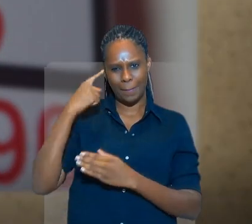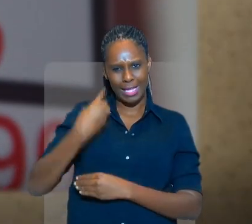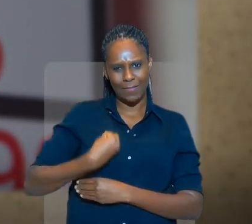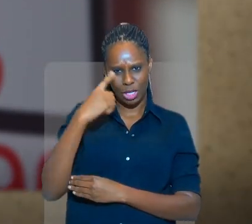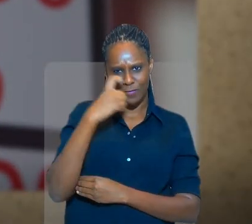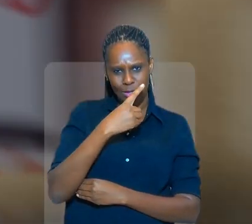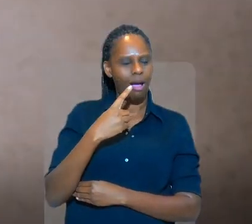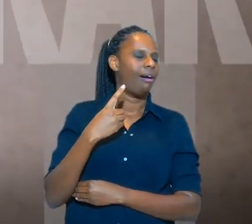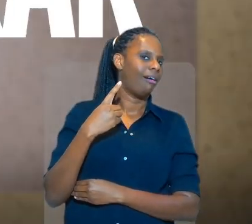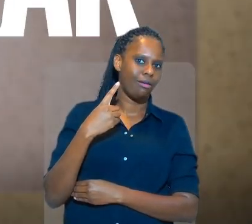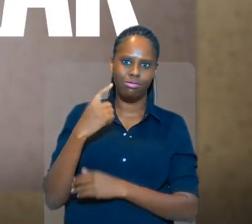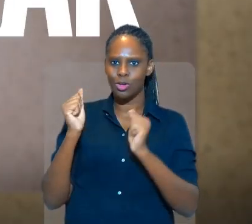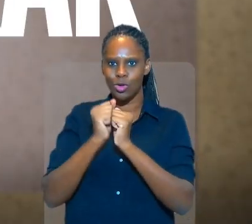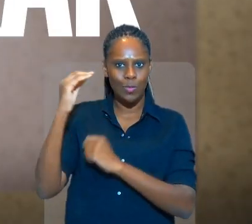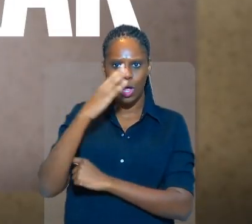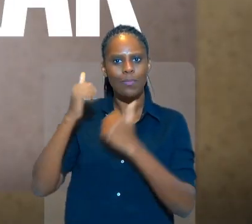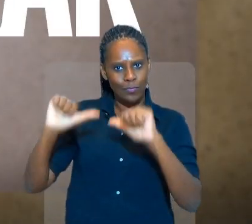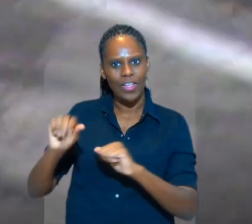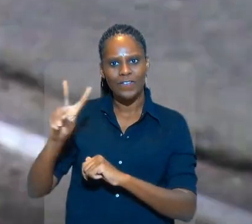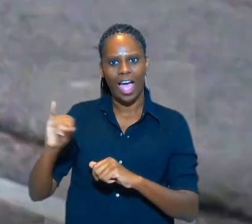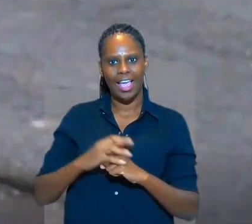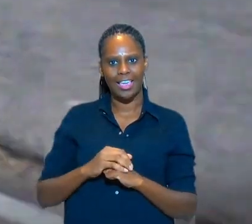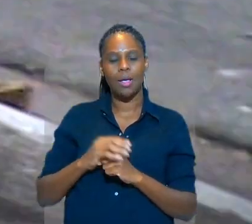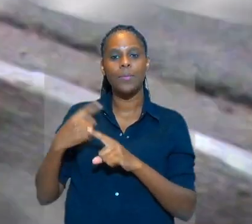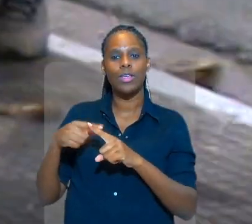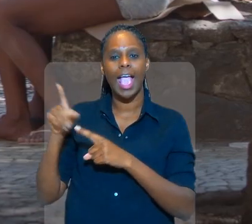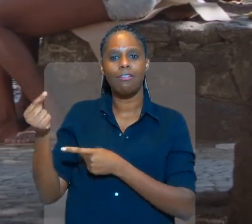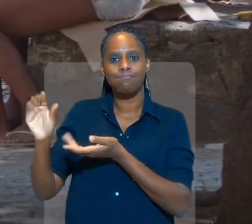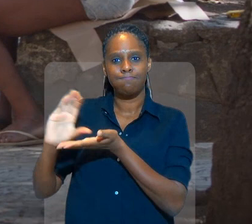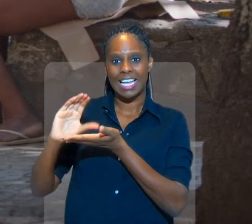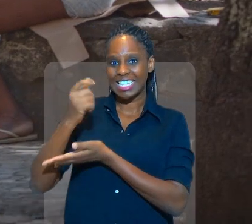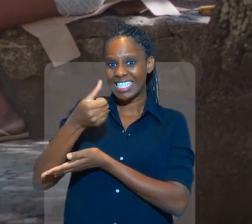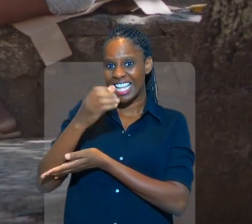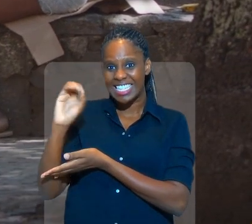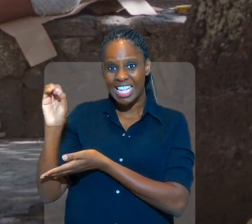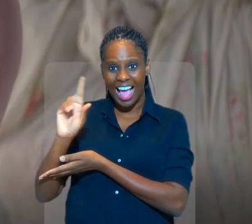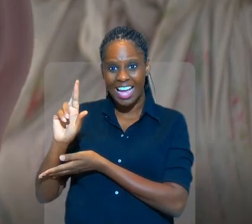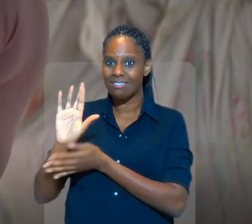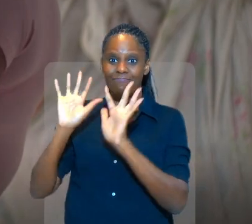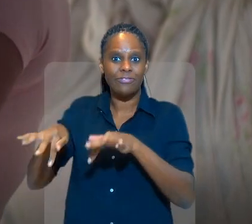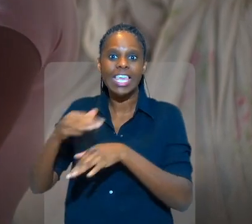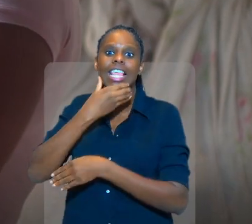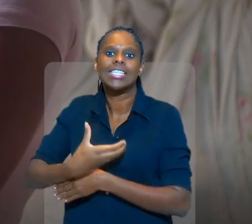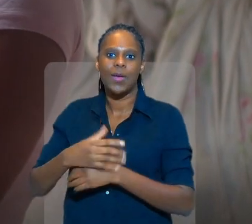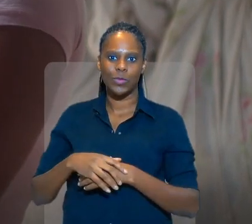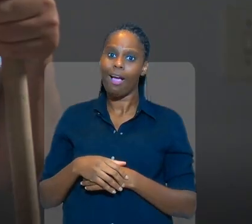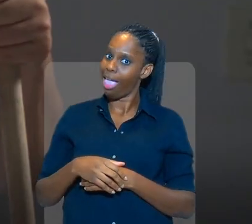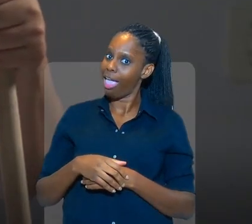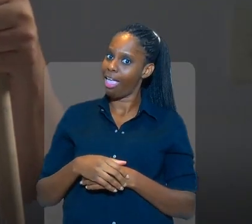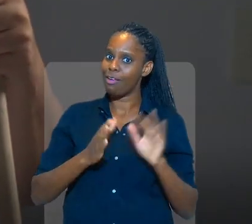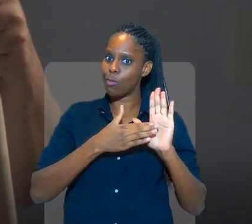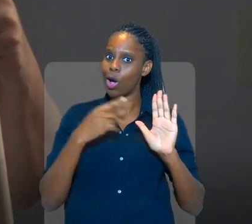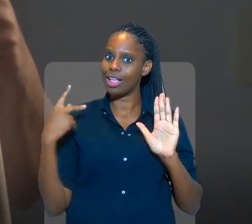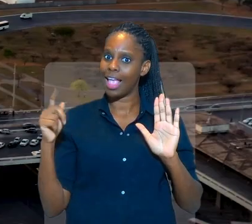Tá achando a vida difícil? Com Bolsonaro vai piorar. Com Bolsonaro, o auxílio de R$600 acaba em dezembro. Pois é,